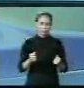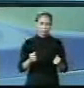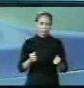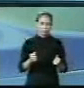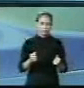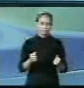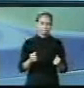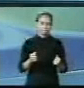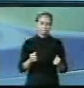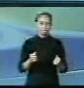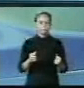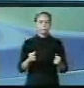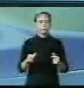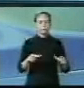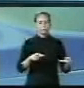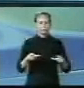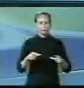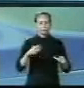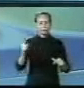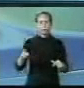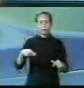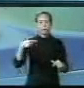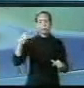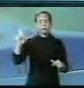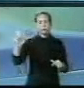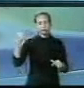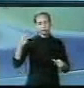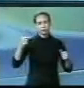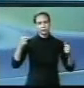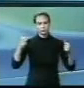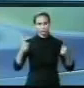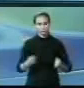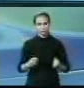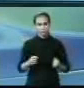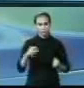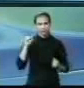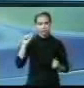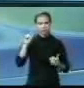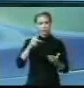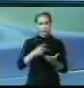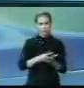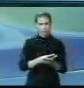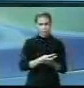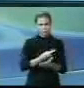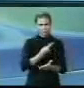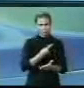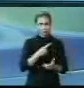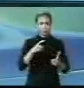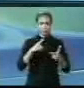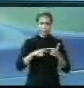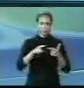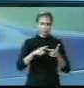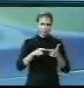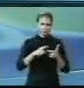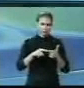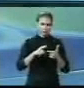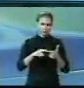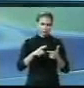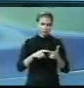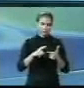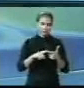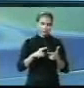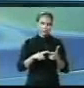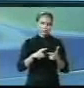sua capacidade, pode ser que ele cometa alguns erros. Então, a utilização de um proxy pode auxiliar nisso aí,